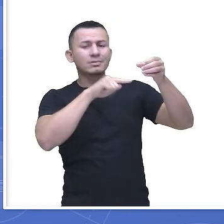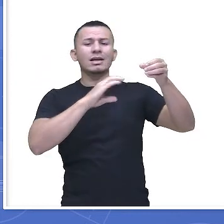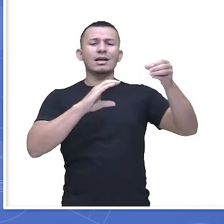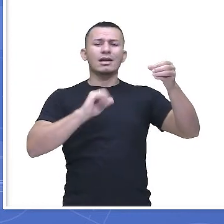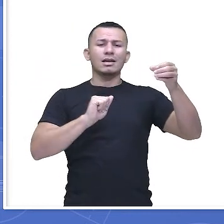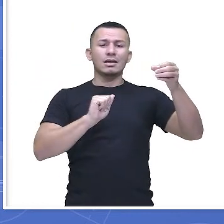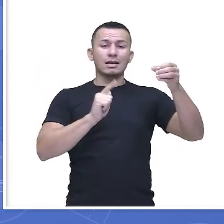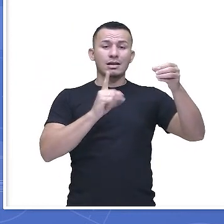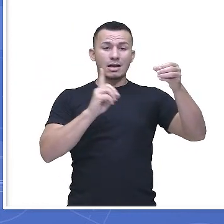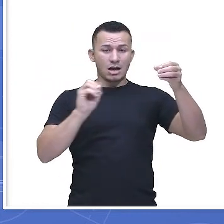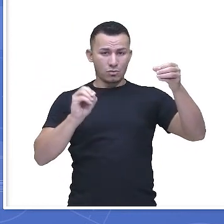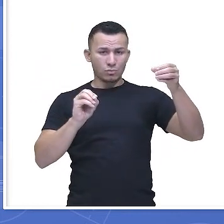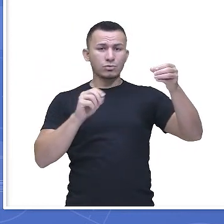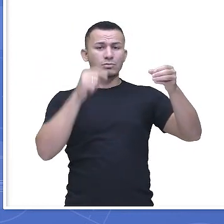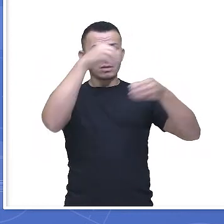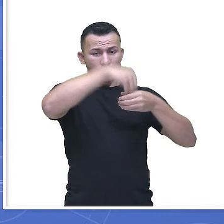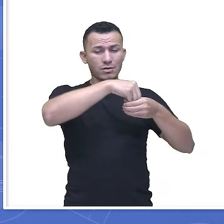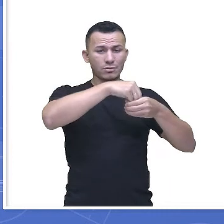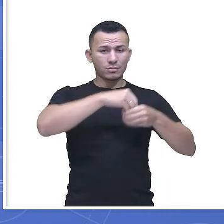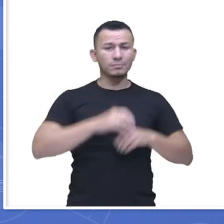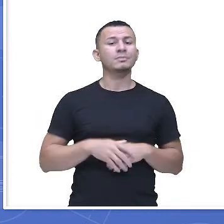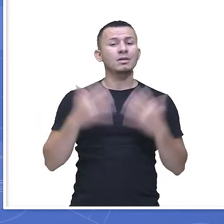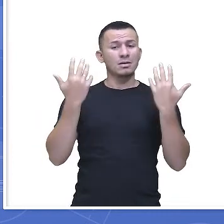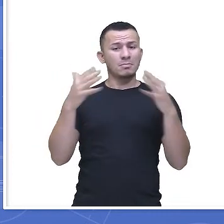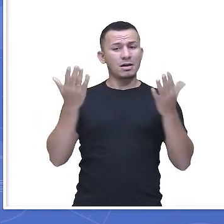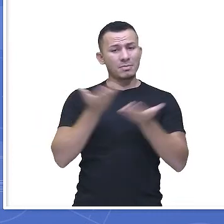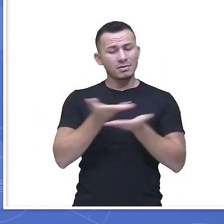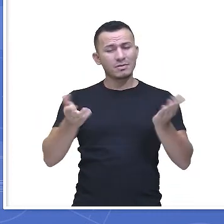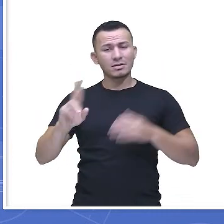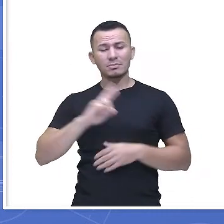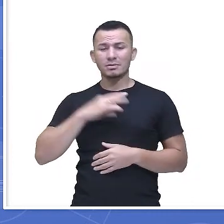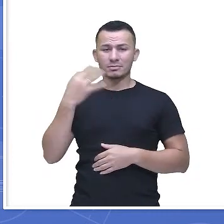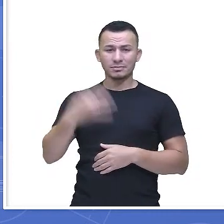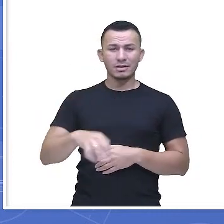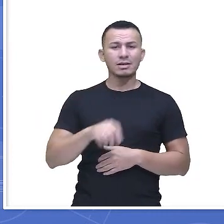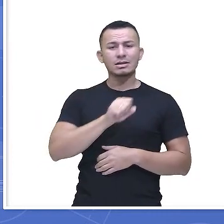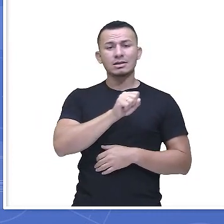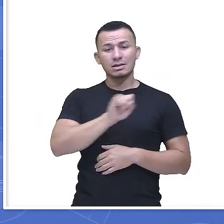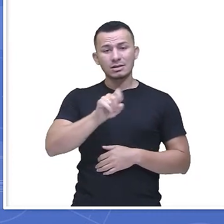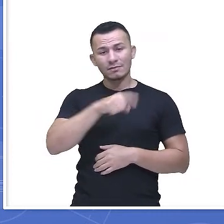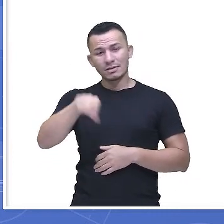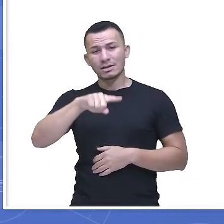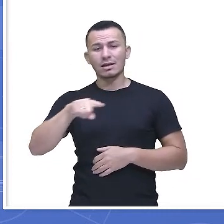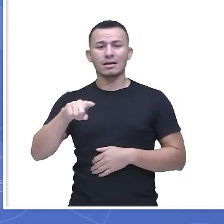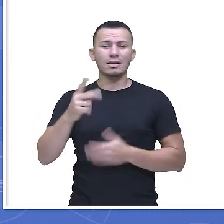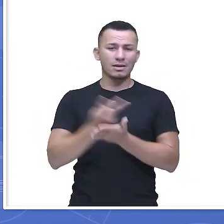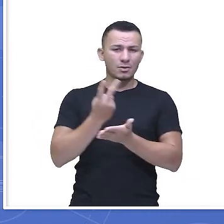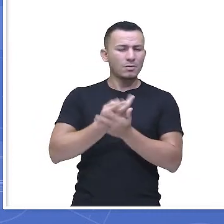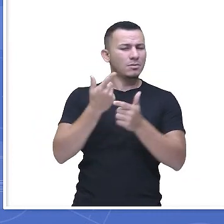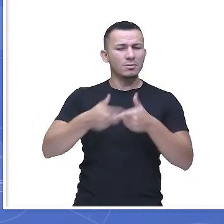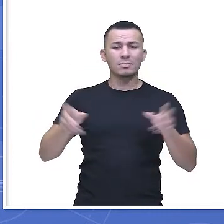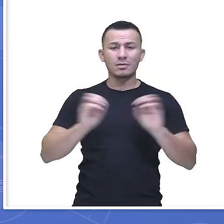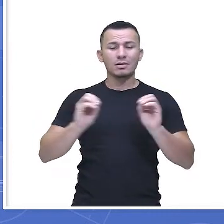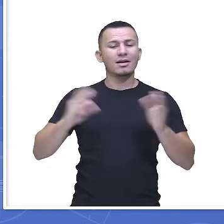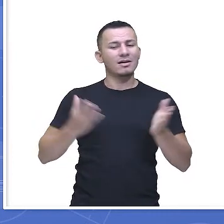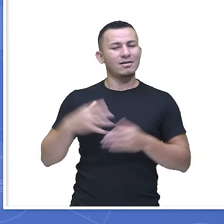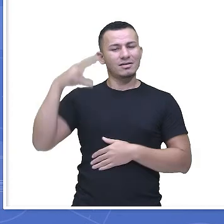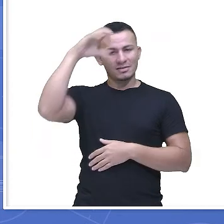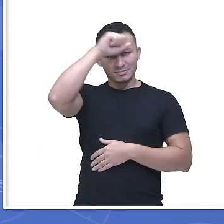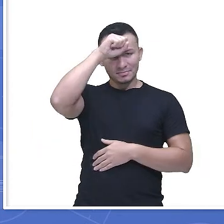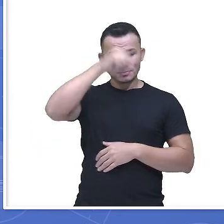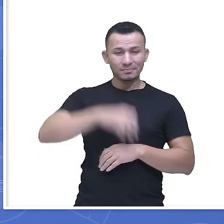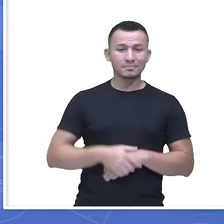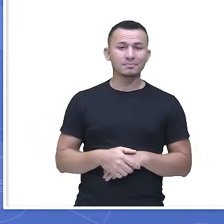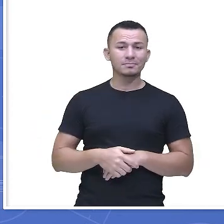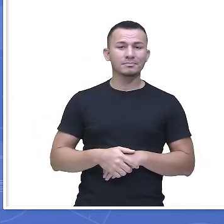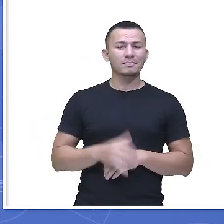seu interior. Parabéns para quem acertou, quem não acertou não tem problema, porque agora você aprendeu. E vamos para a segunda questão.